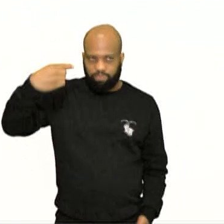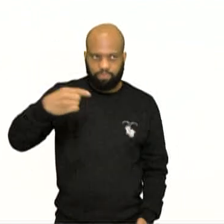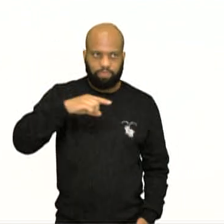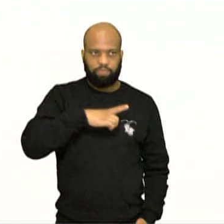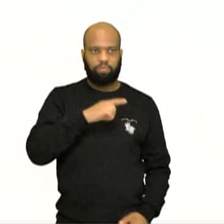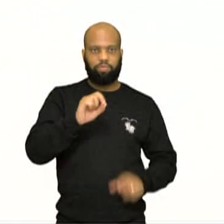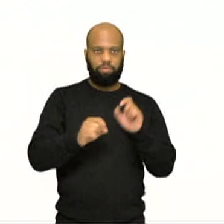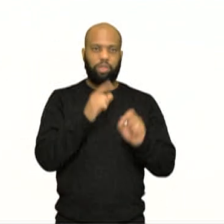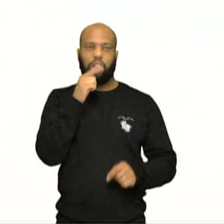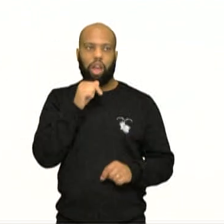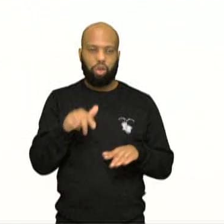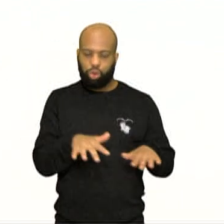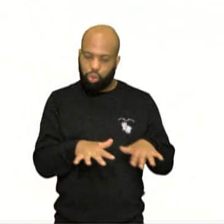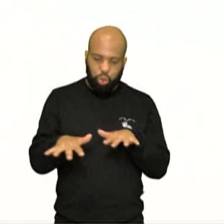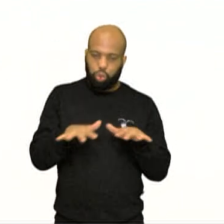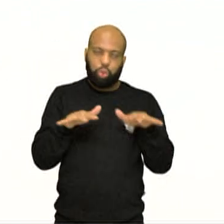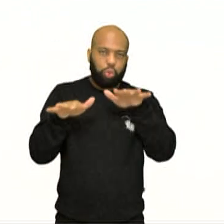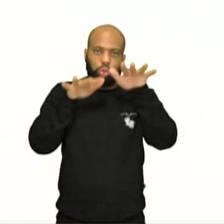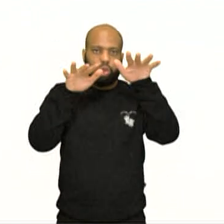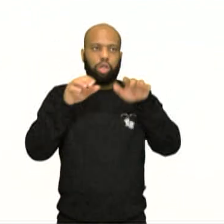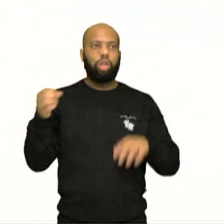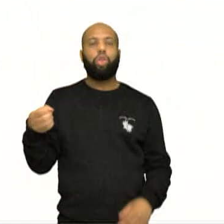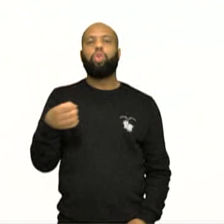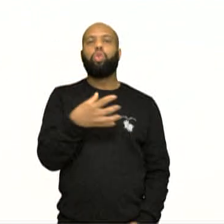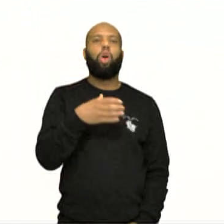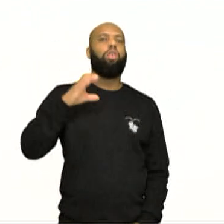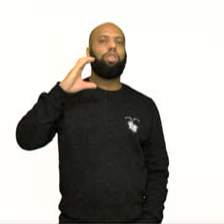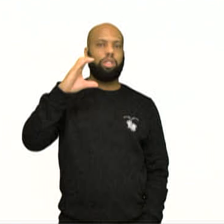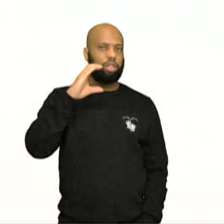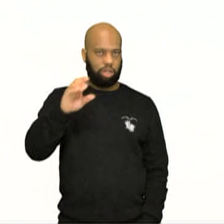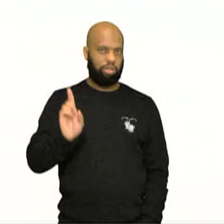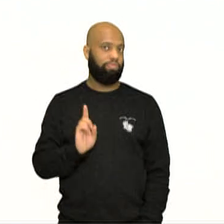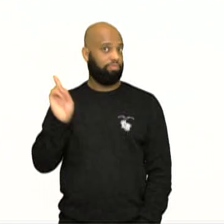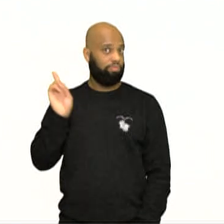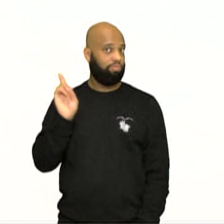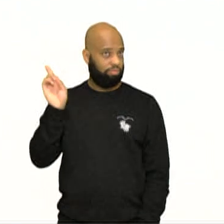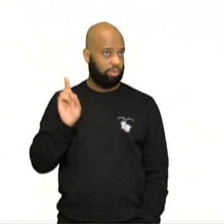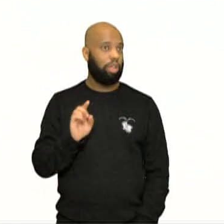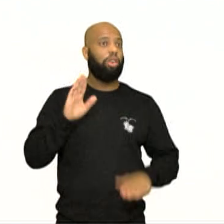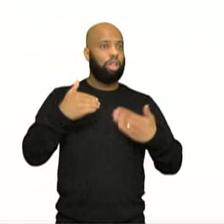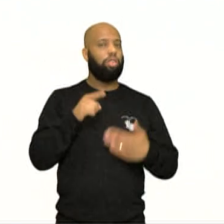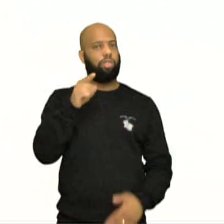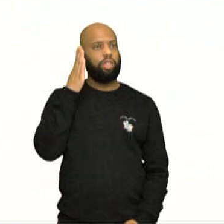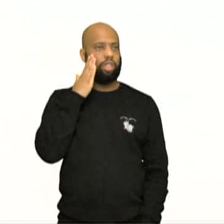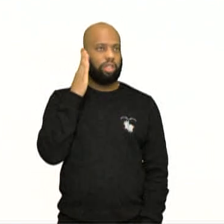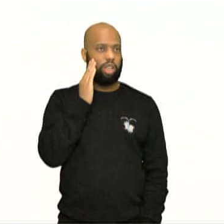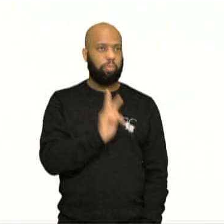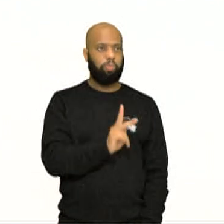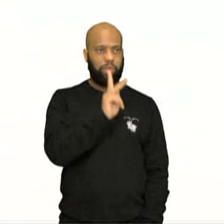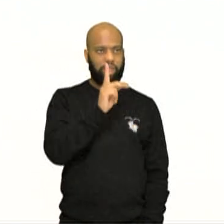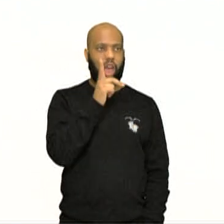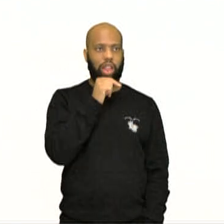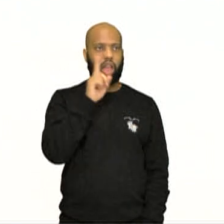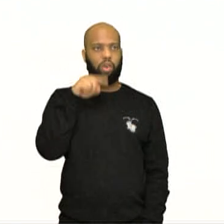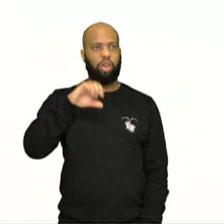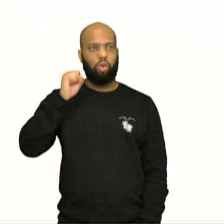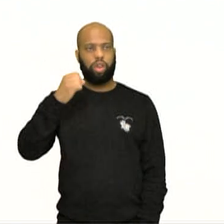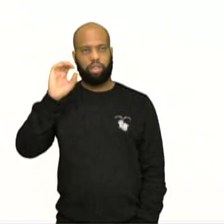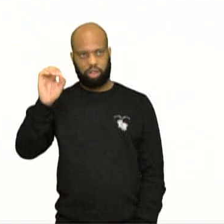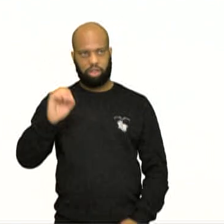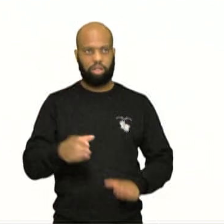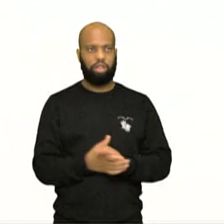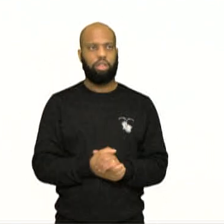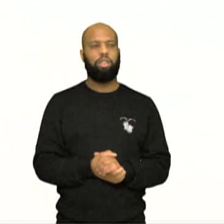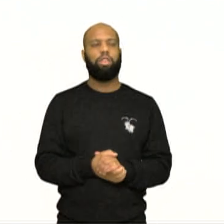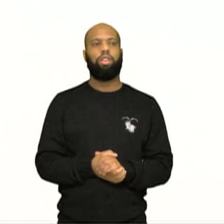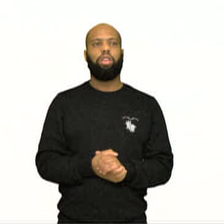ser preenchido com água, qual será a nova capacitância do dispositivo? Sabendo que o K da água é 80, né?